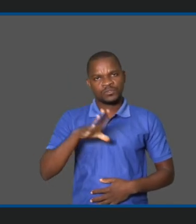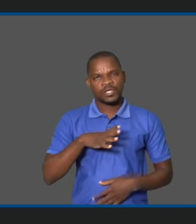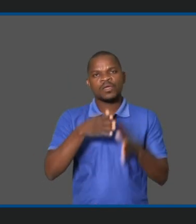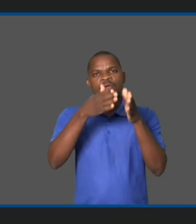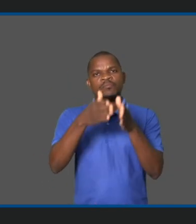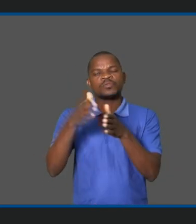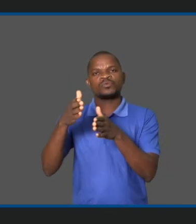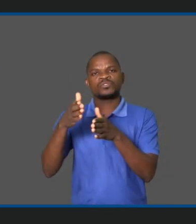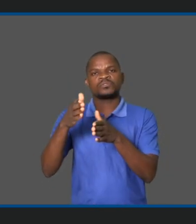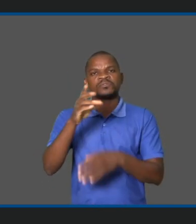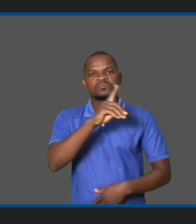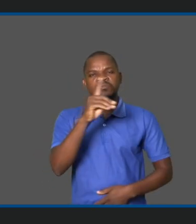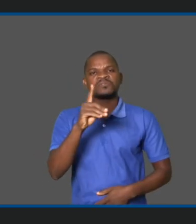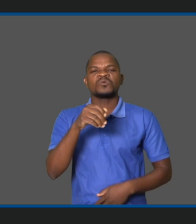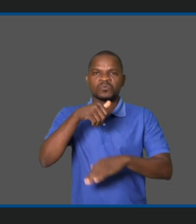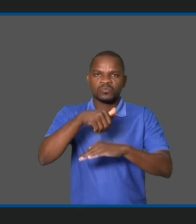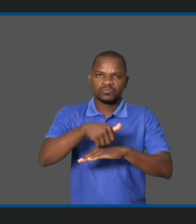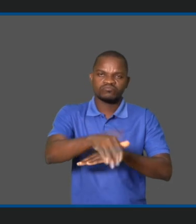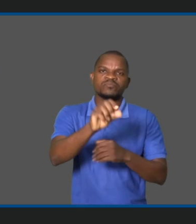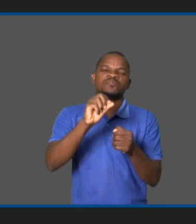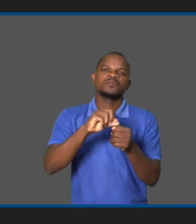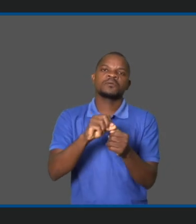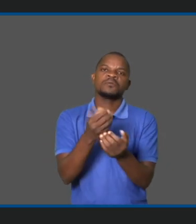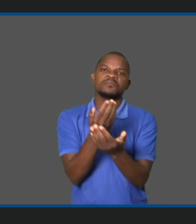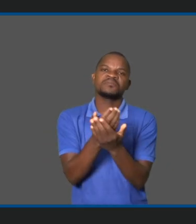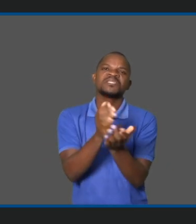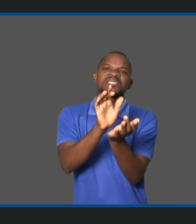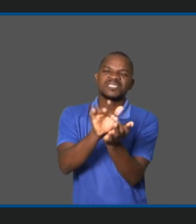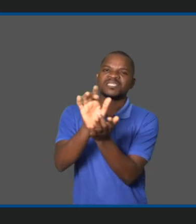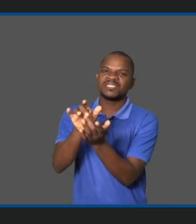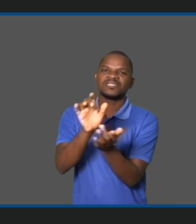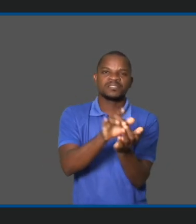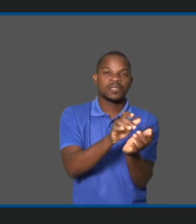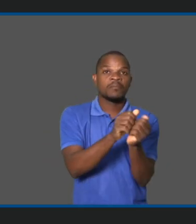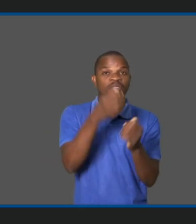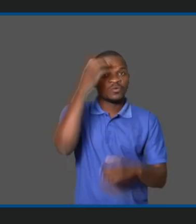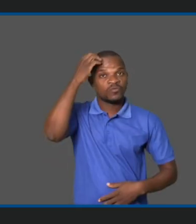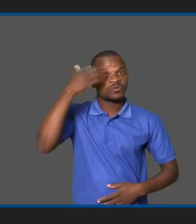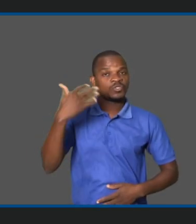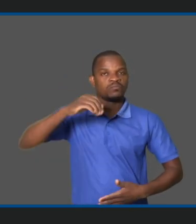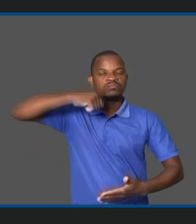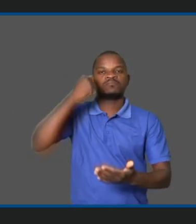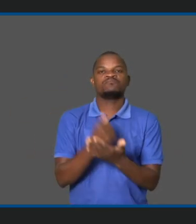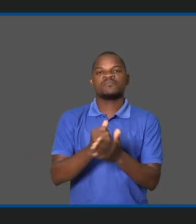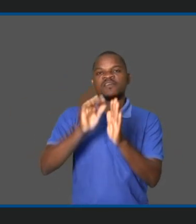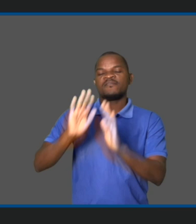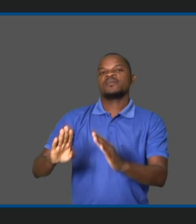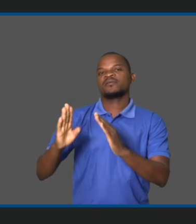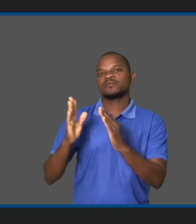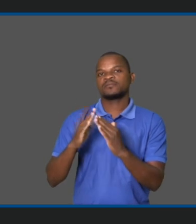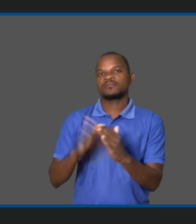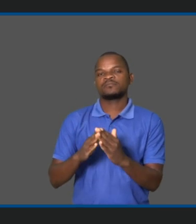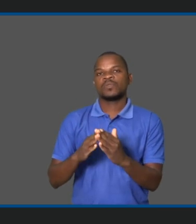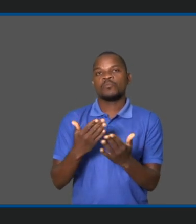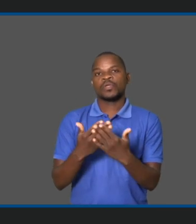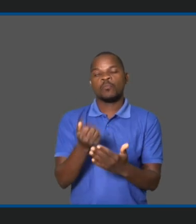pede que todos fiquem em casa para não ser contaminados com essa doença. Aliás, alguns podem ser